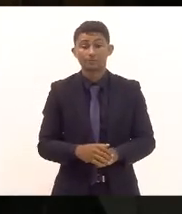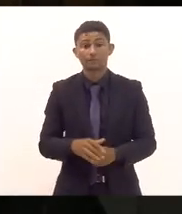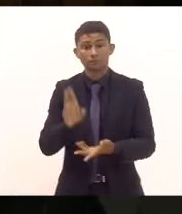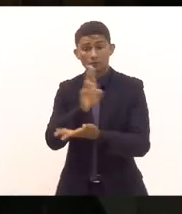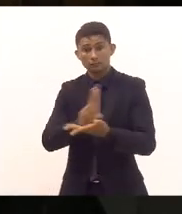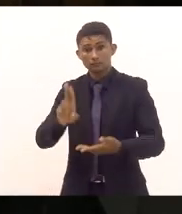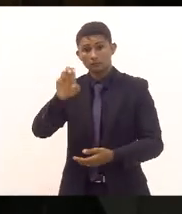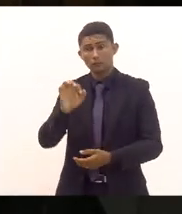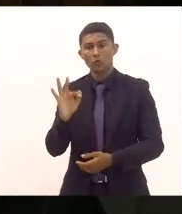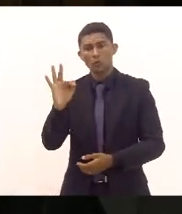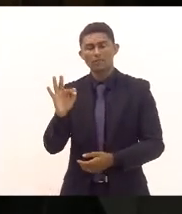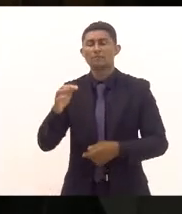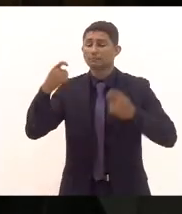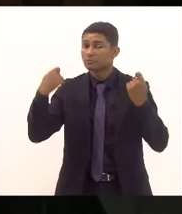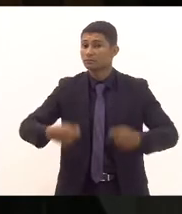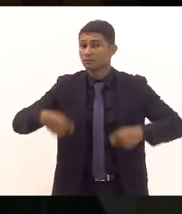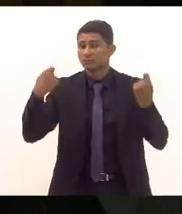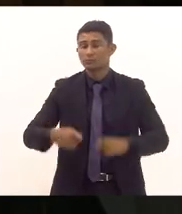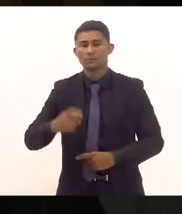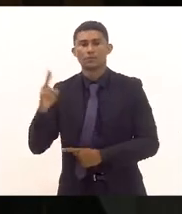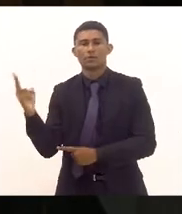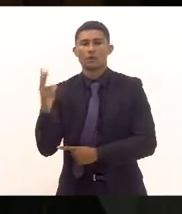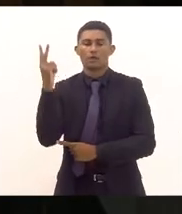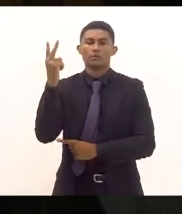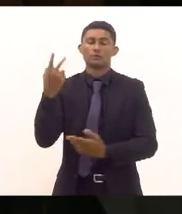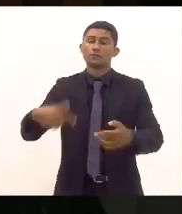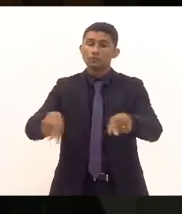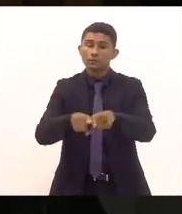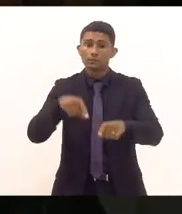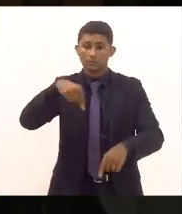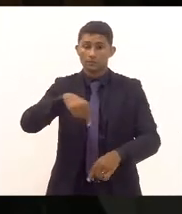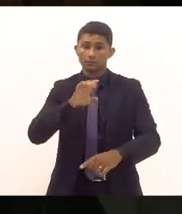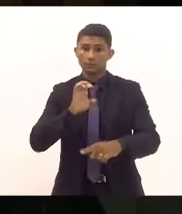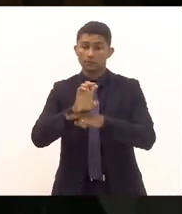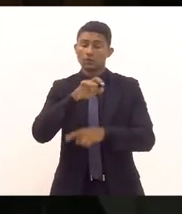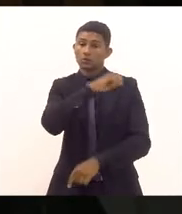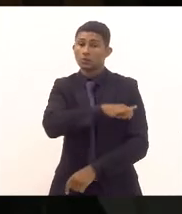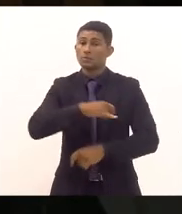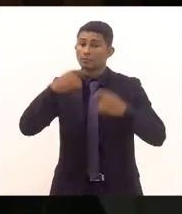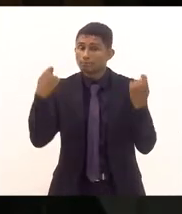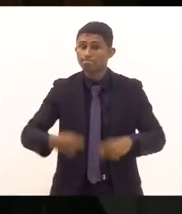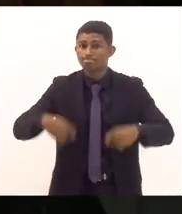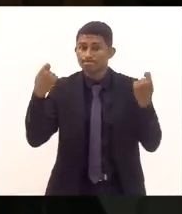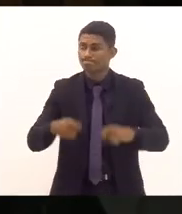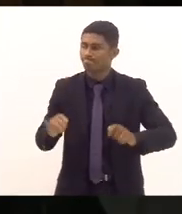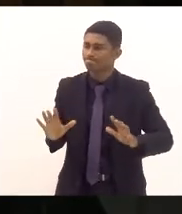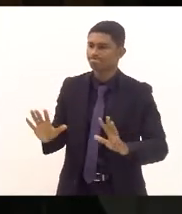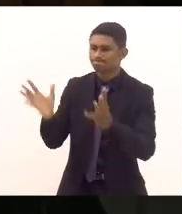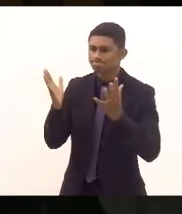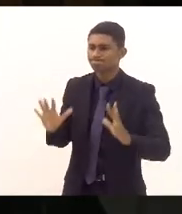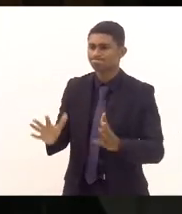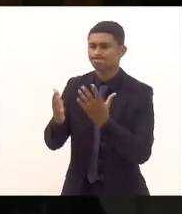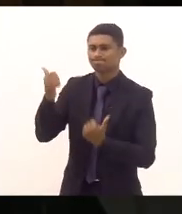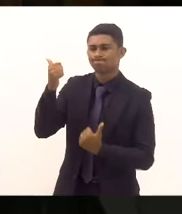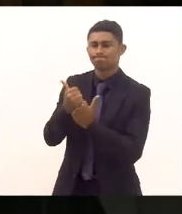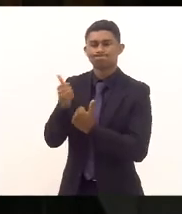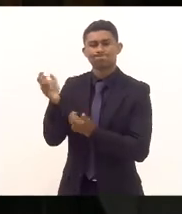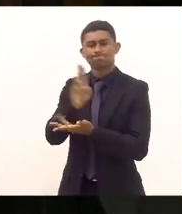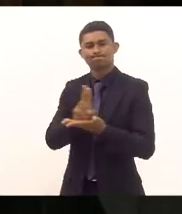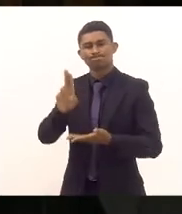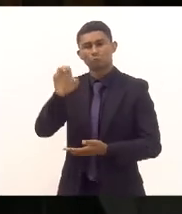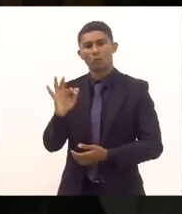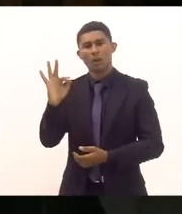merece ser valorizada o estado do Rio de Janeiro merece que a waiver seja valorizada e fortalecido para que a gente consiga